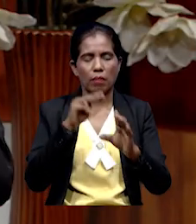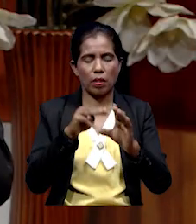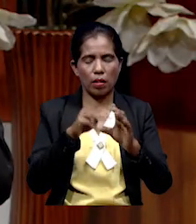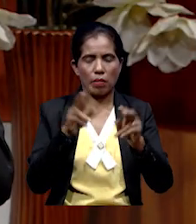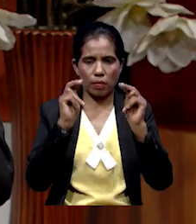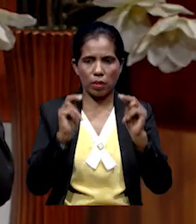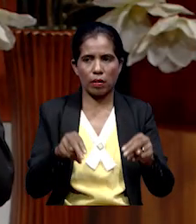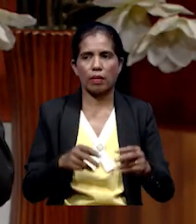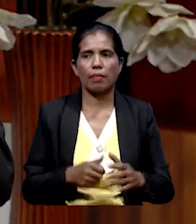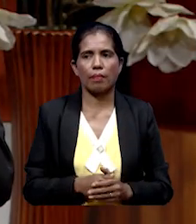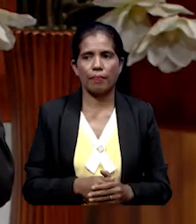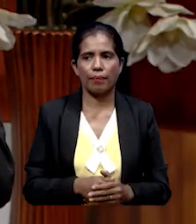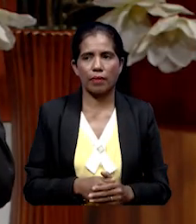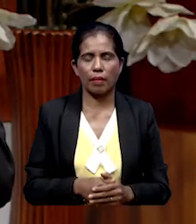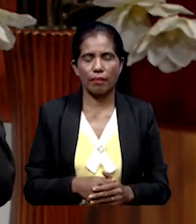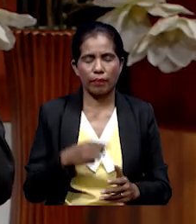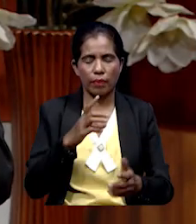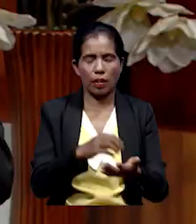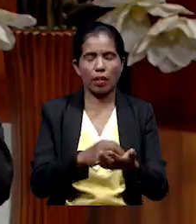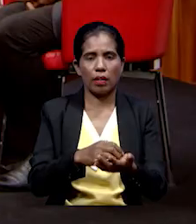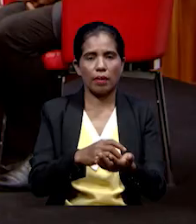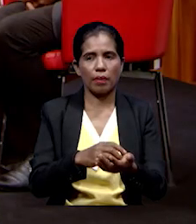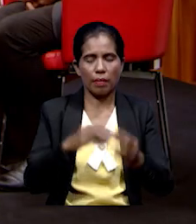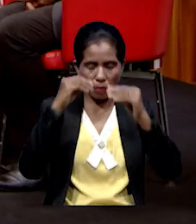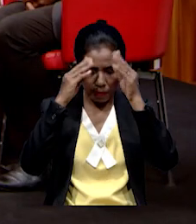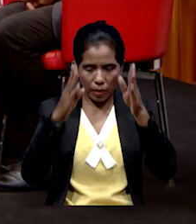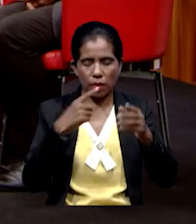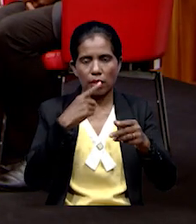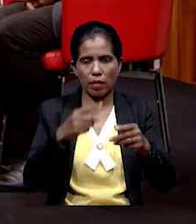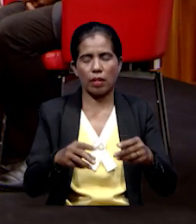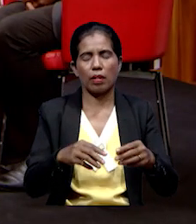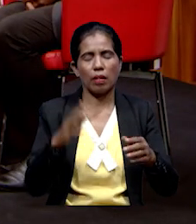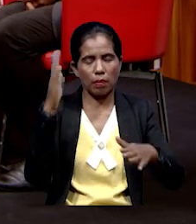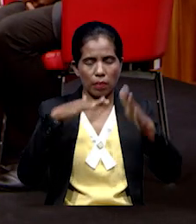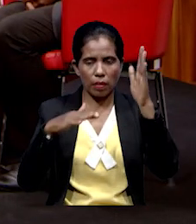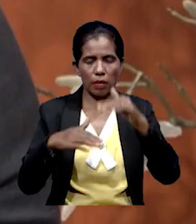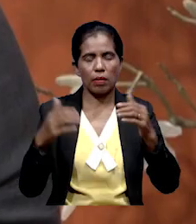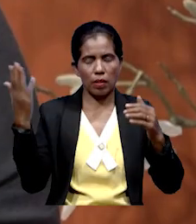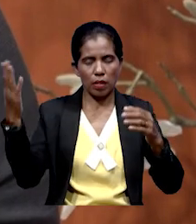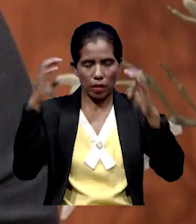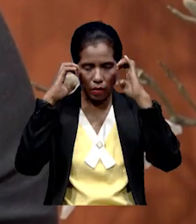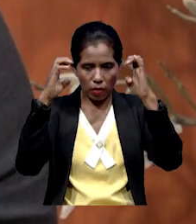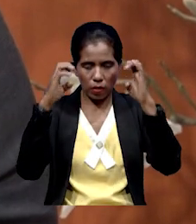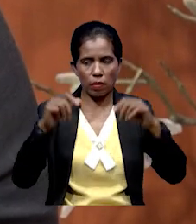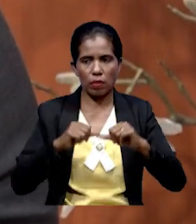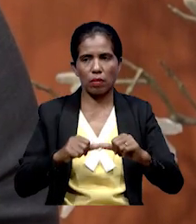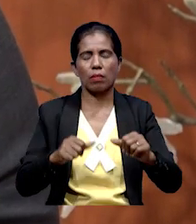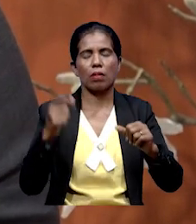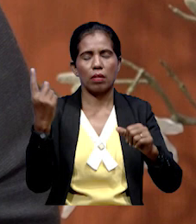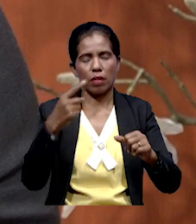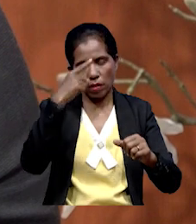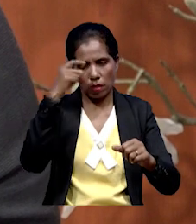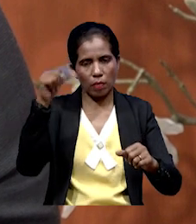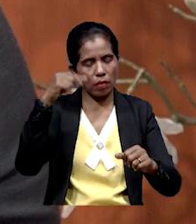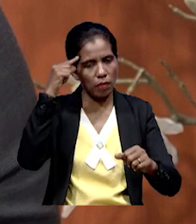exemplo. Docente de Filosofia Política Martinho Guzmão Mozatete, problema e a educação continua a acontecer, tamo